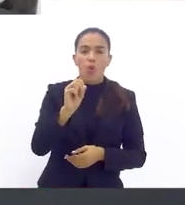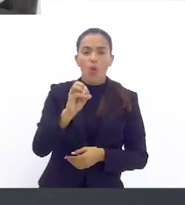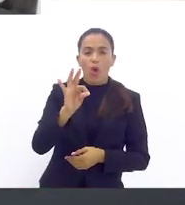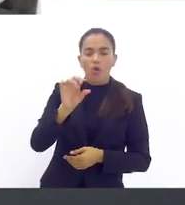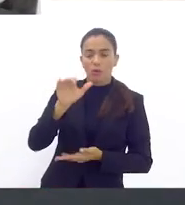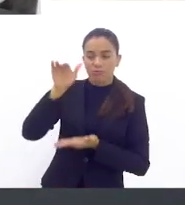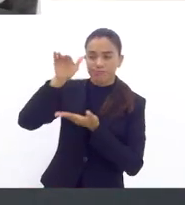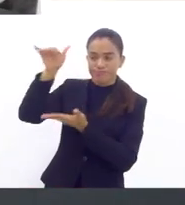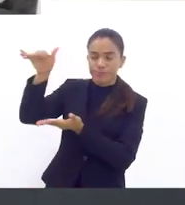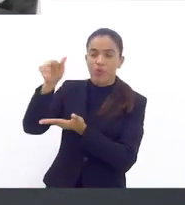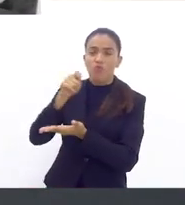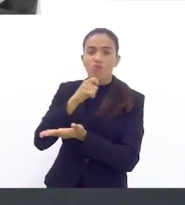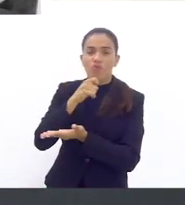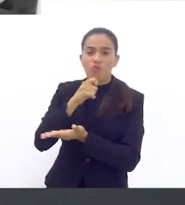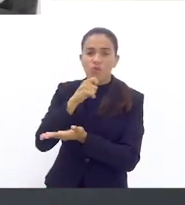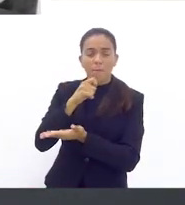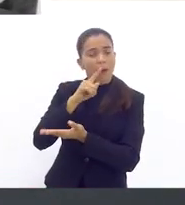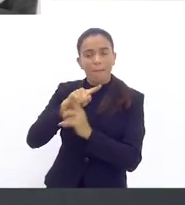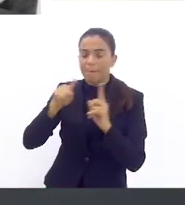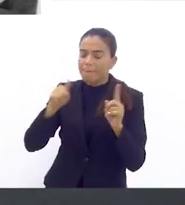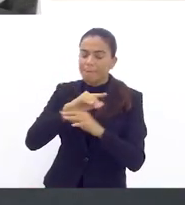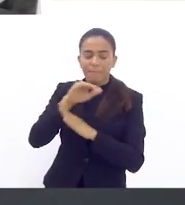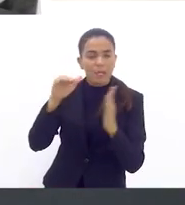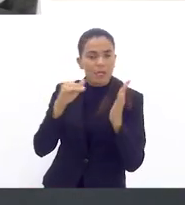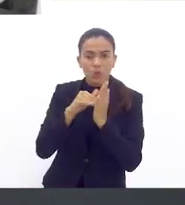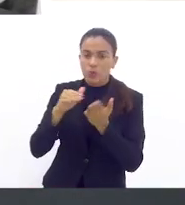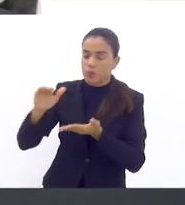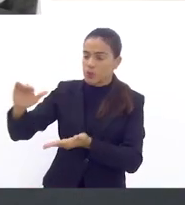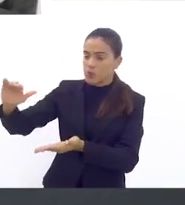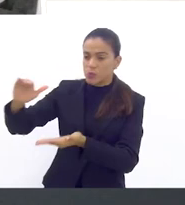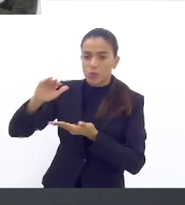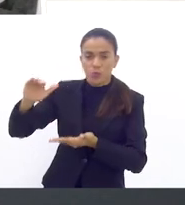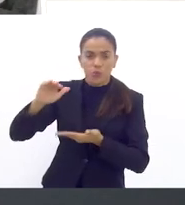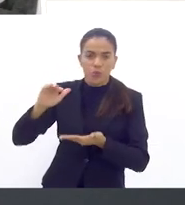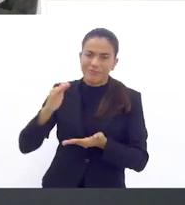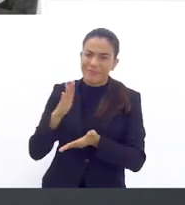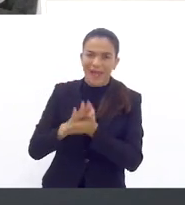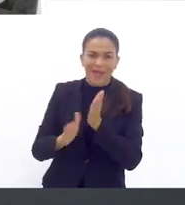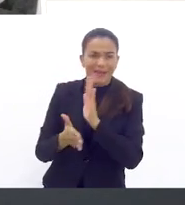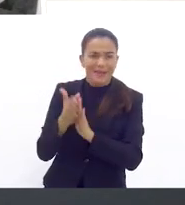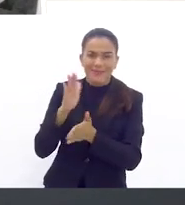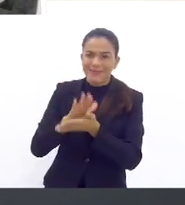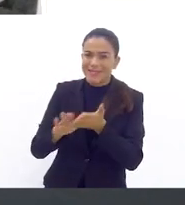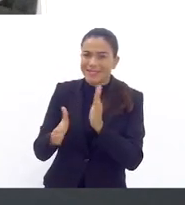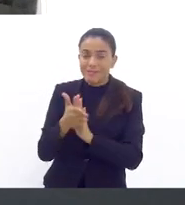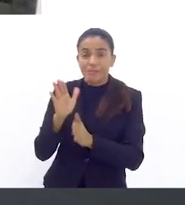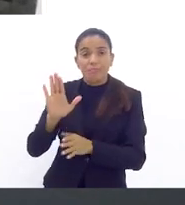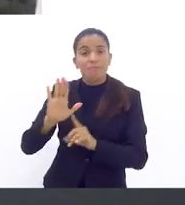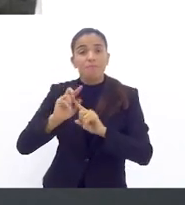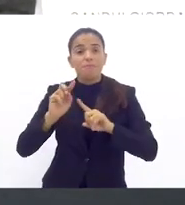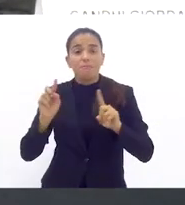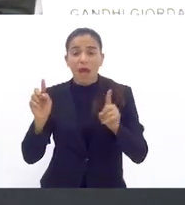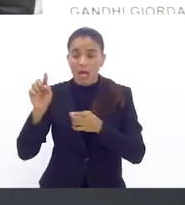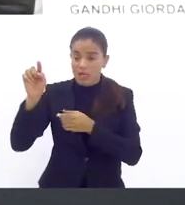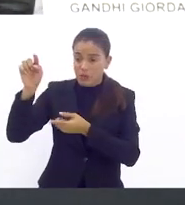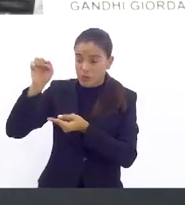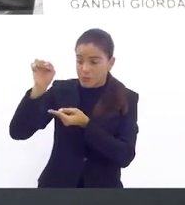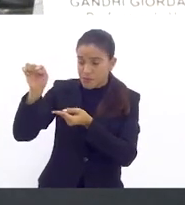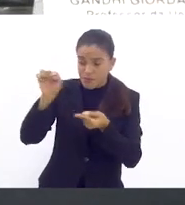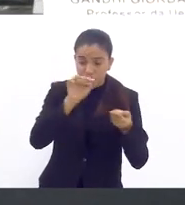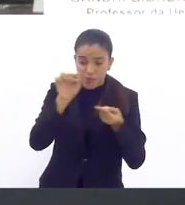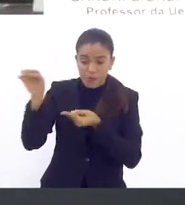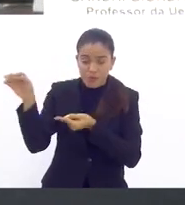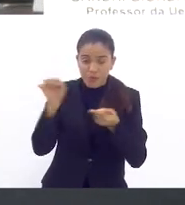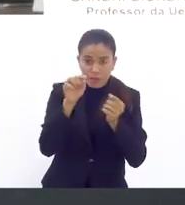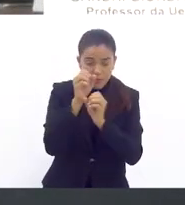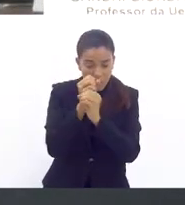lote, e mandaram para a gente. Eles não tinham nada a ver com... Não, sim, mas as amostras que eles enviaram estavam todas conforme